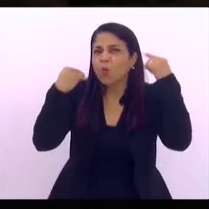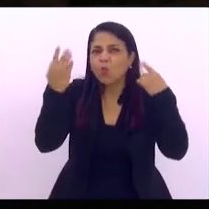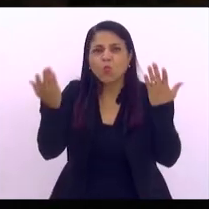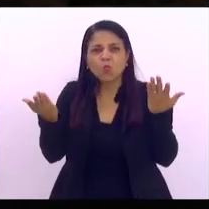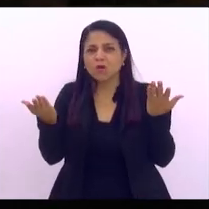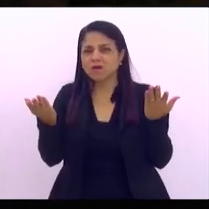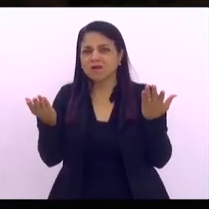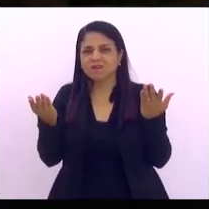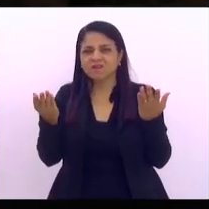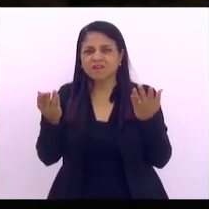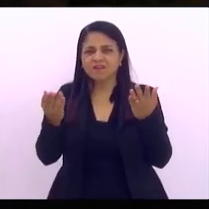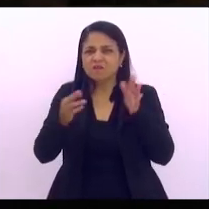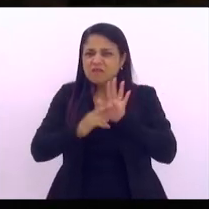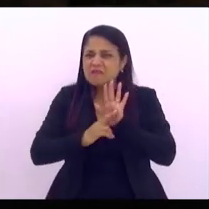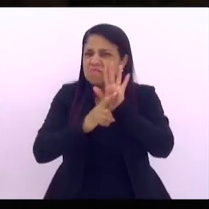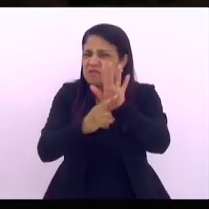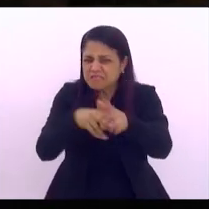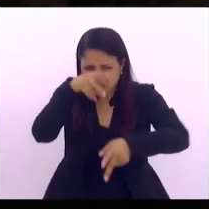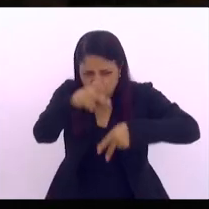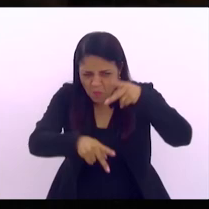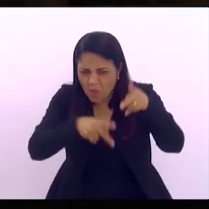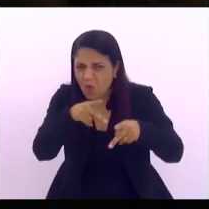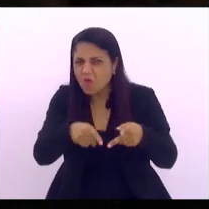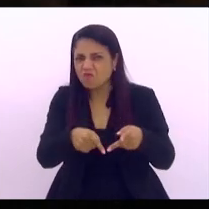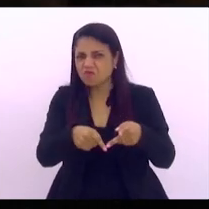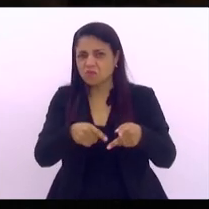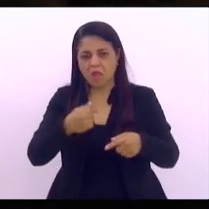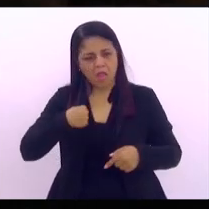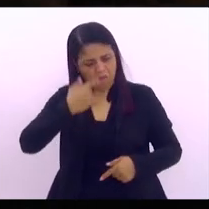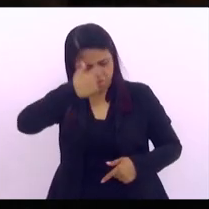diz que representa o povo brasileiro. A mim não